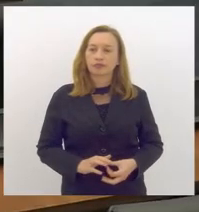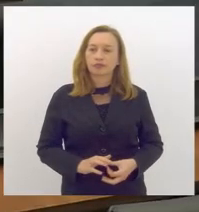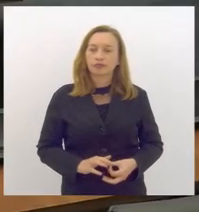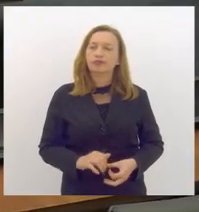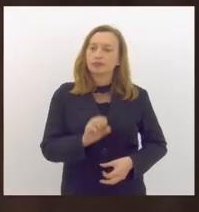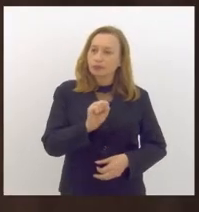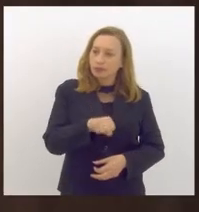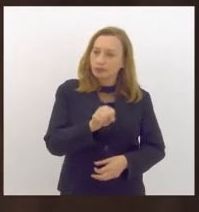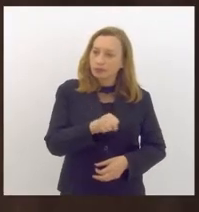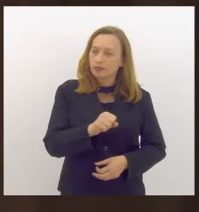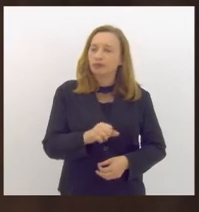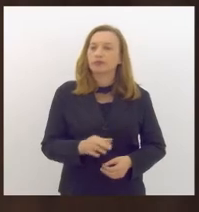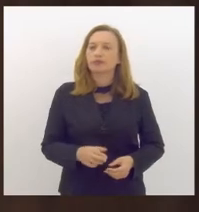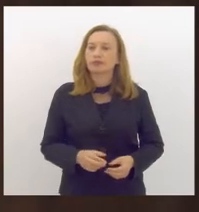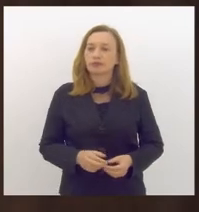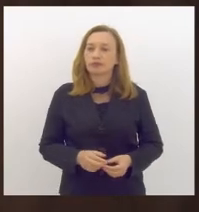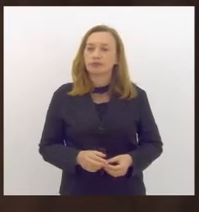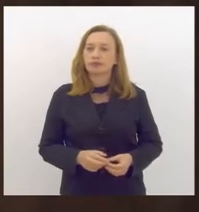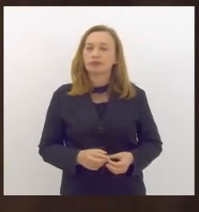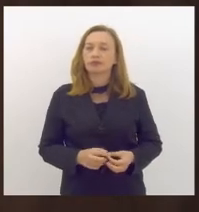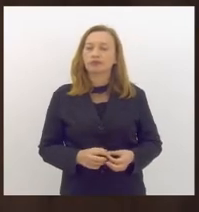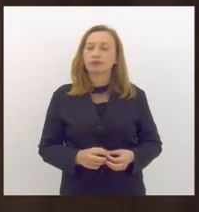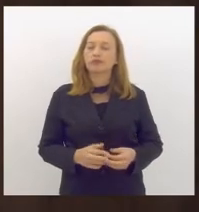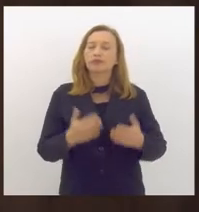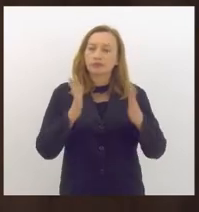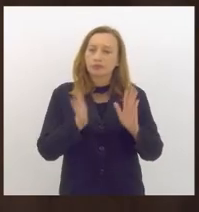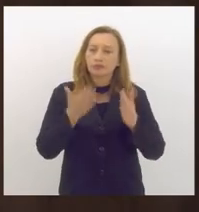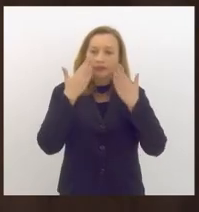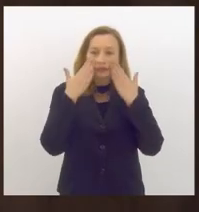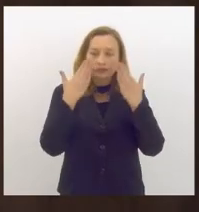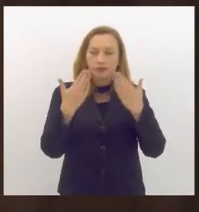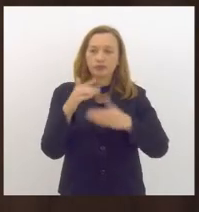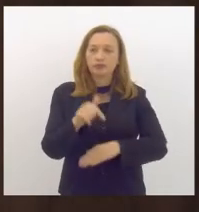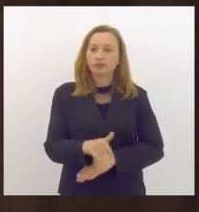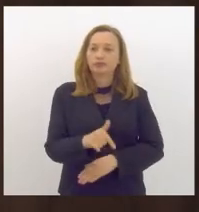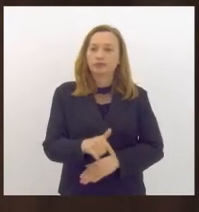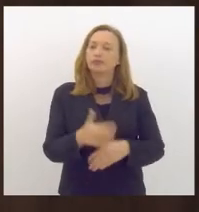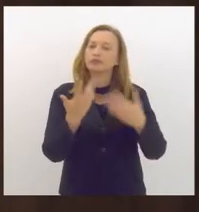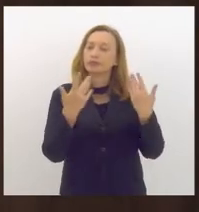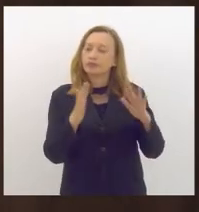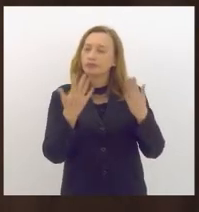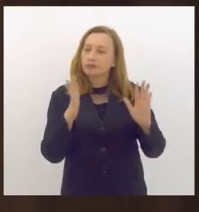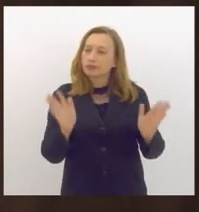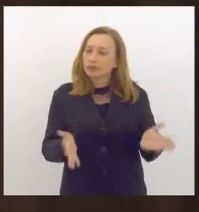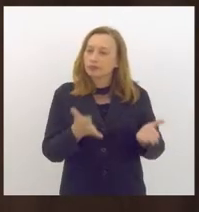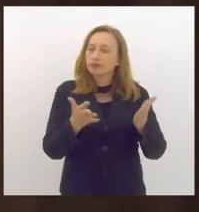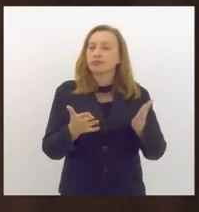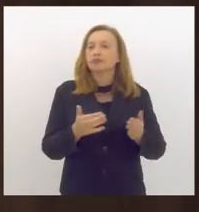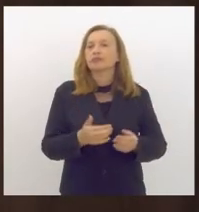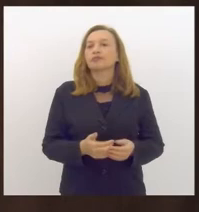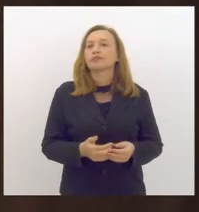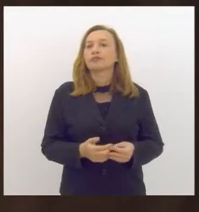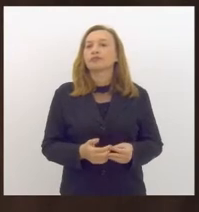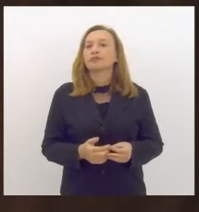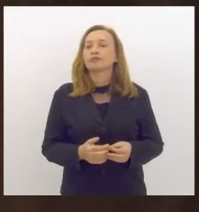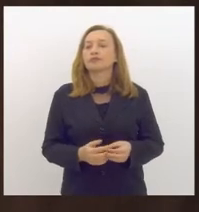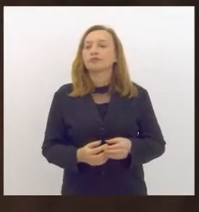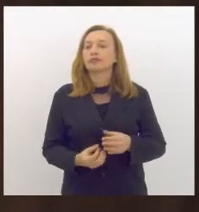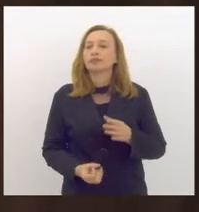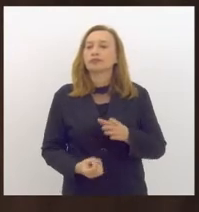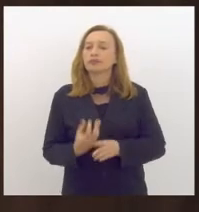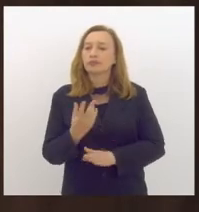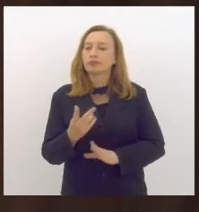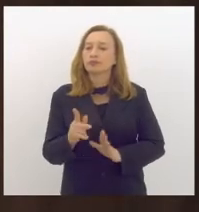Parecer favorável, nos termos já apresentados aqui, elogiando a iniciativa do autor,